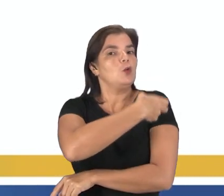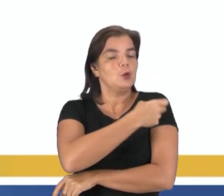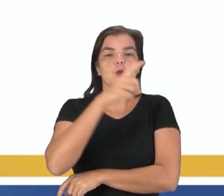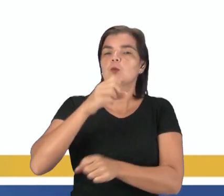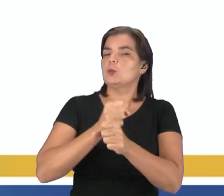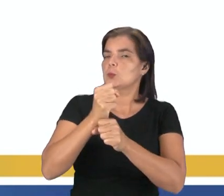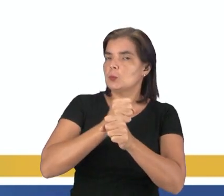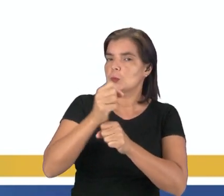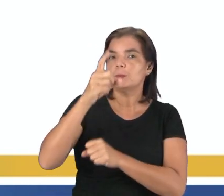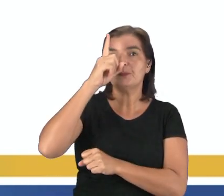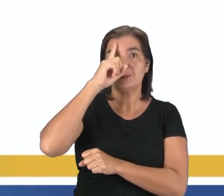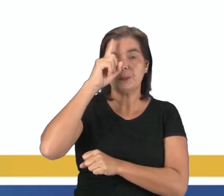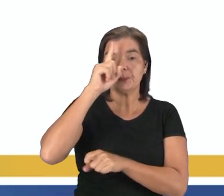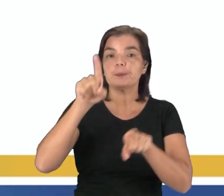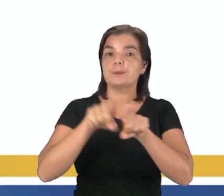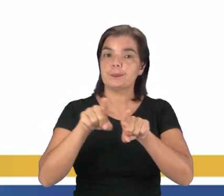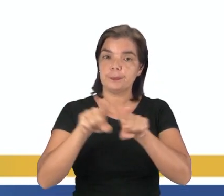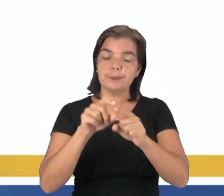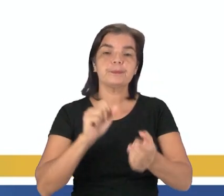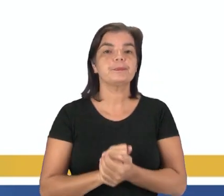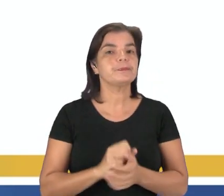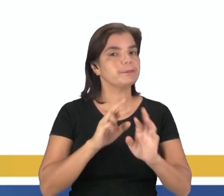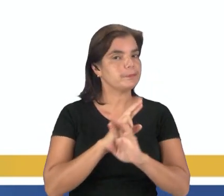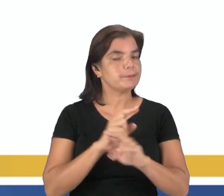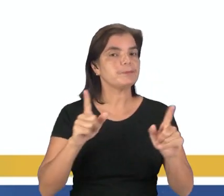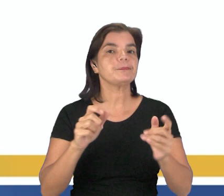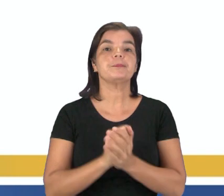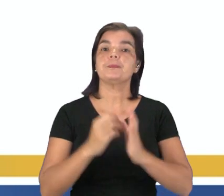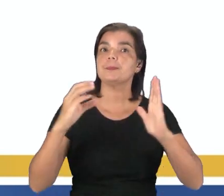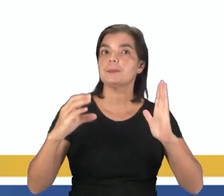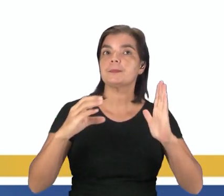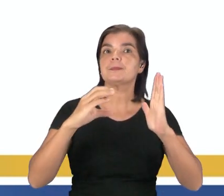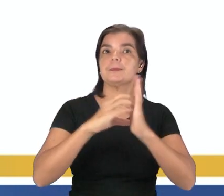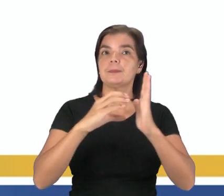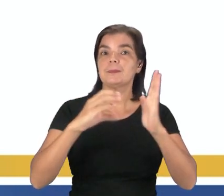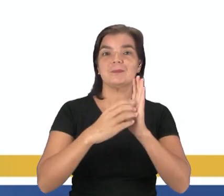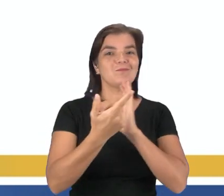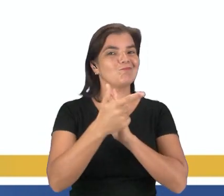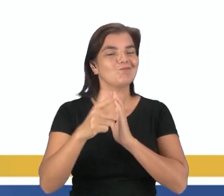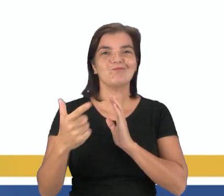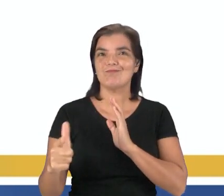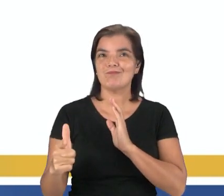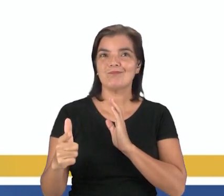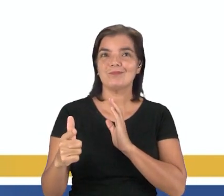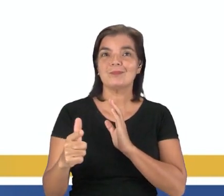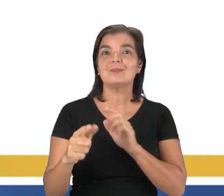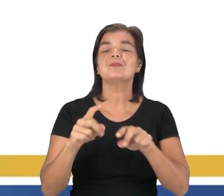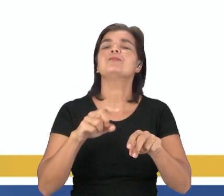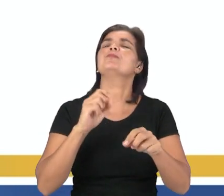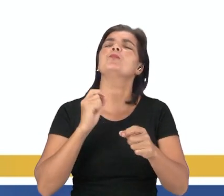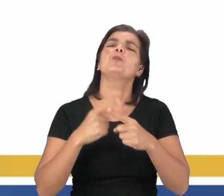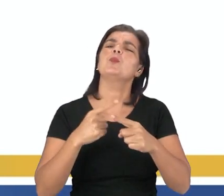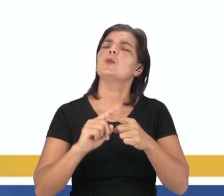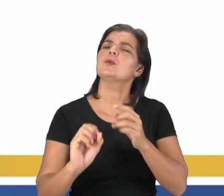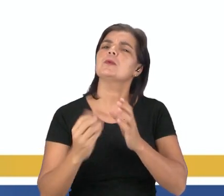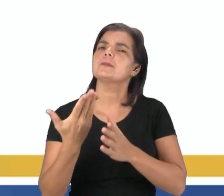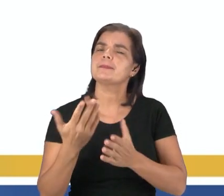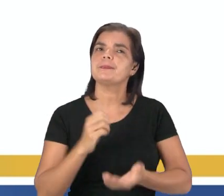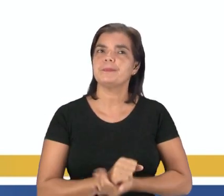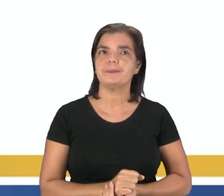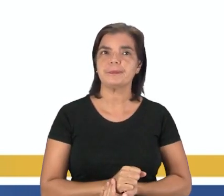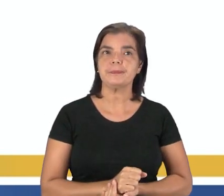gripe todo ano, porque todo ano é como se ela tivesse uma diferenciação. E aí fala que a AIDS não tem isso. Por que isso